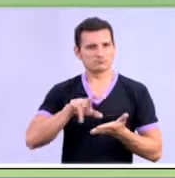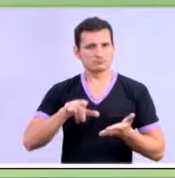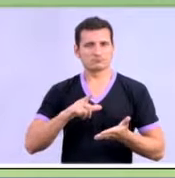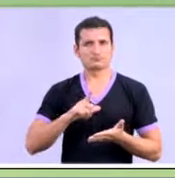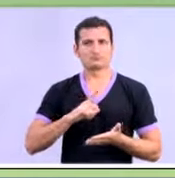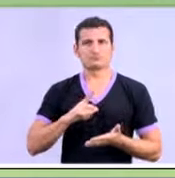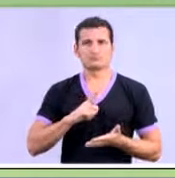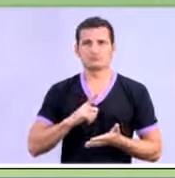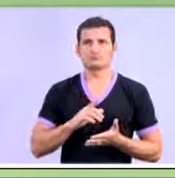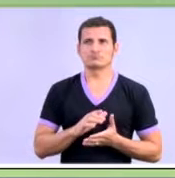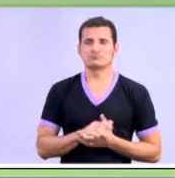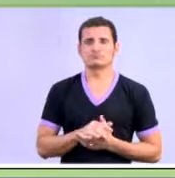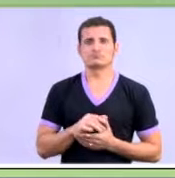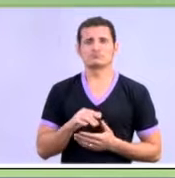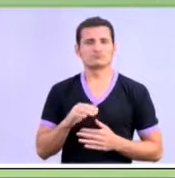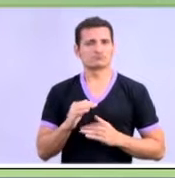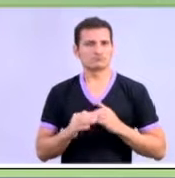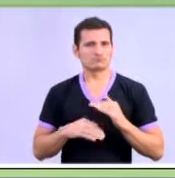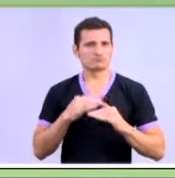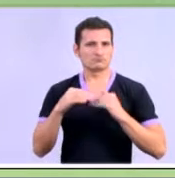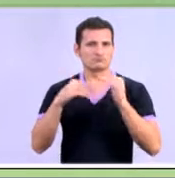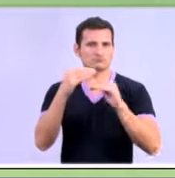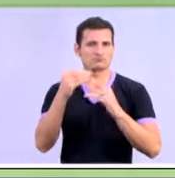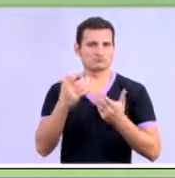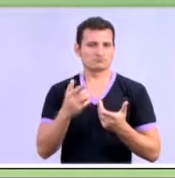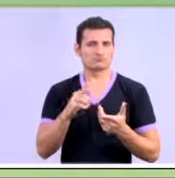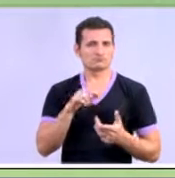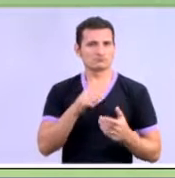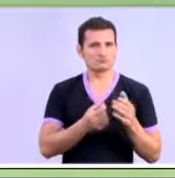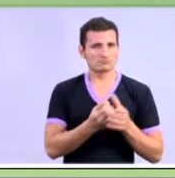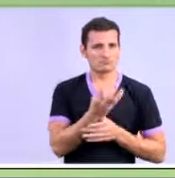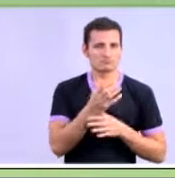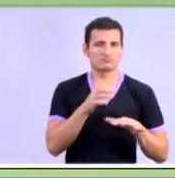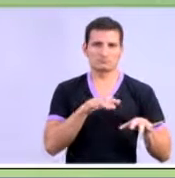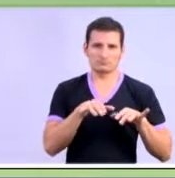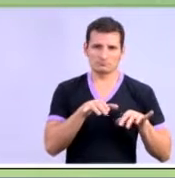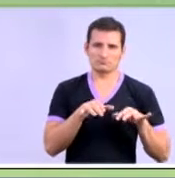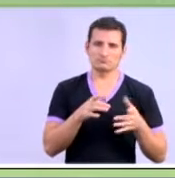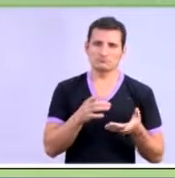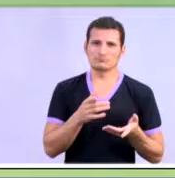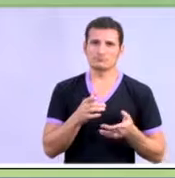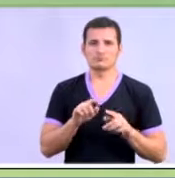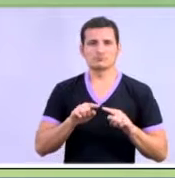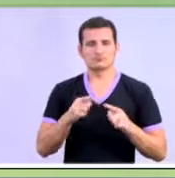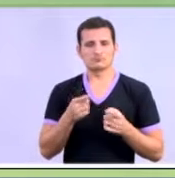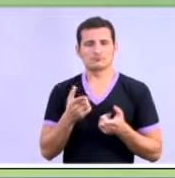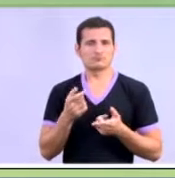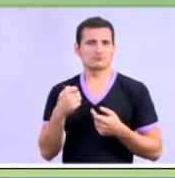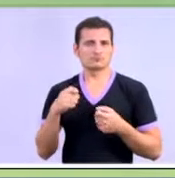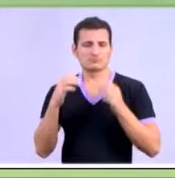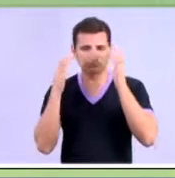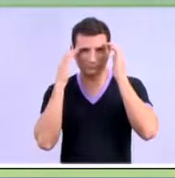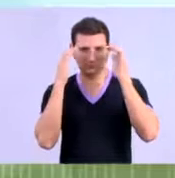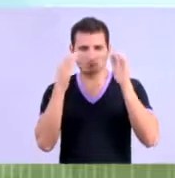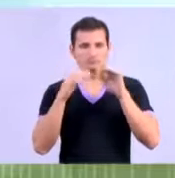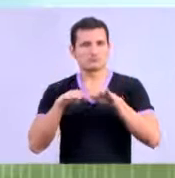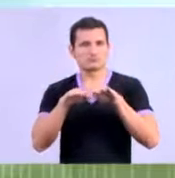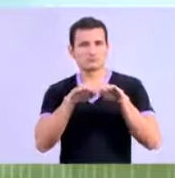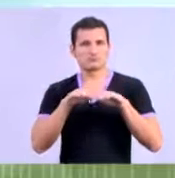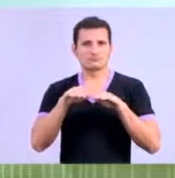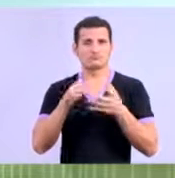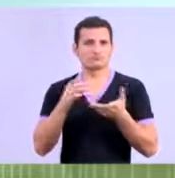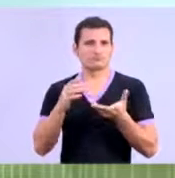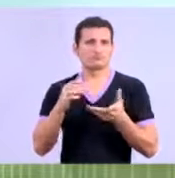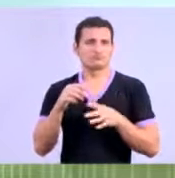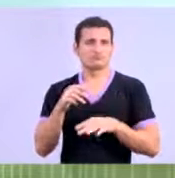A gente desenvolve, apesar que quem está criando o programa é a gente, mas a gente desenvolve também obedecendo padrões internacionais